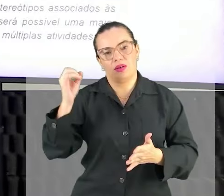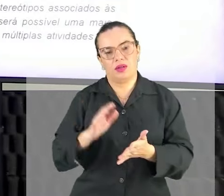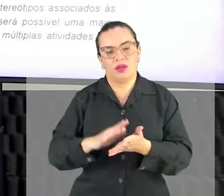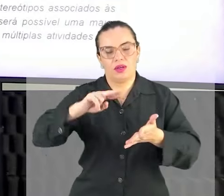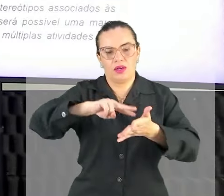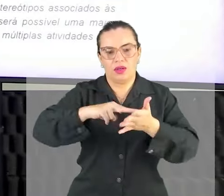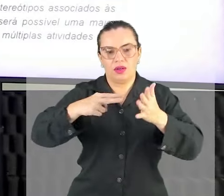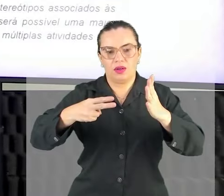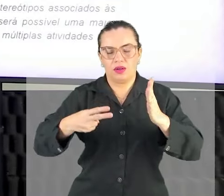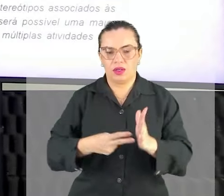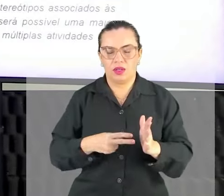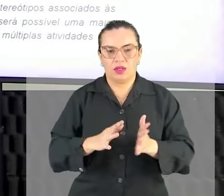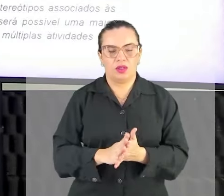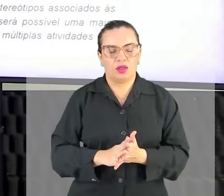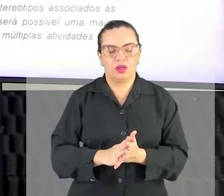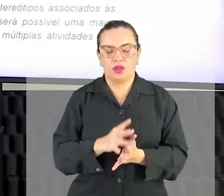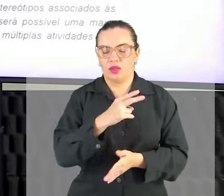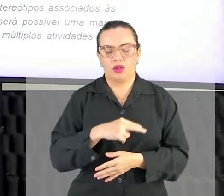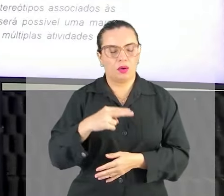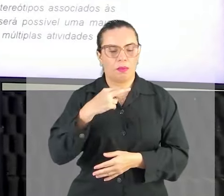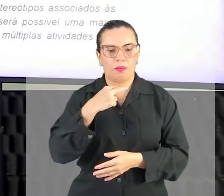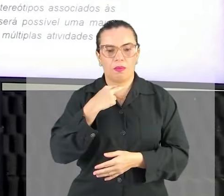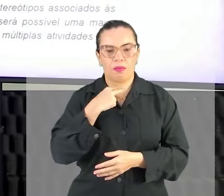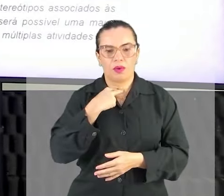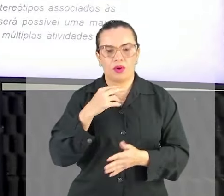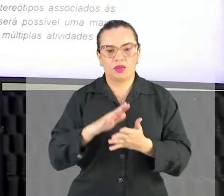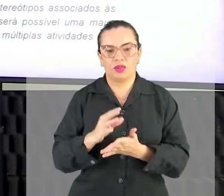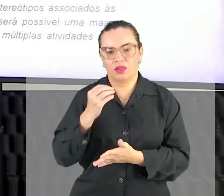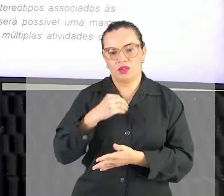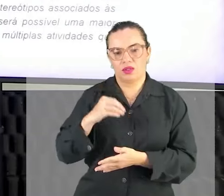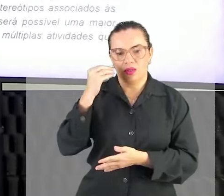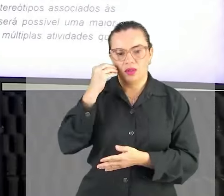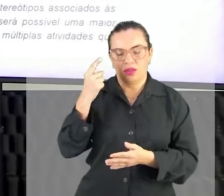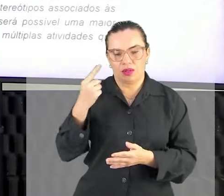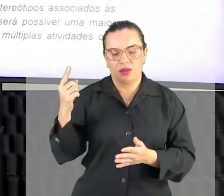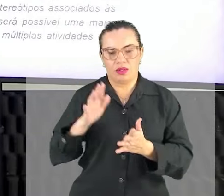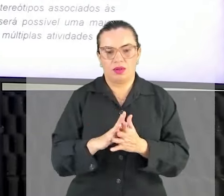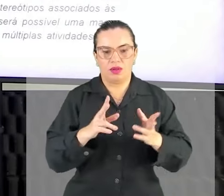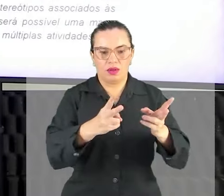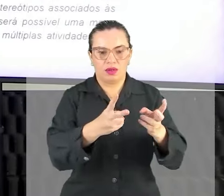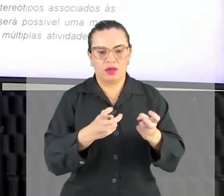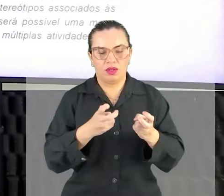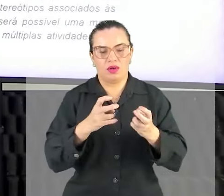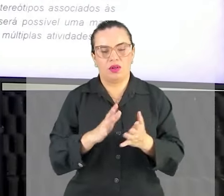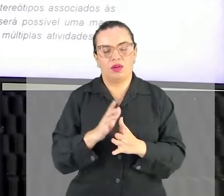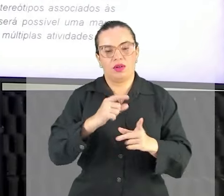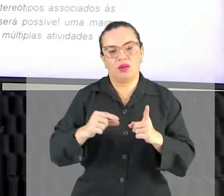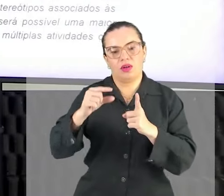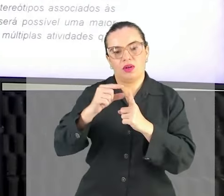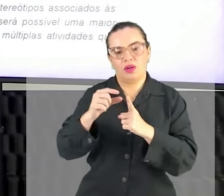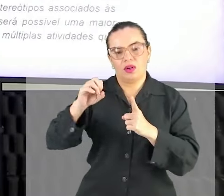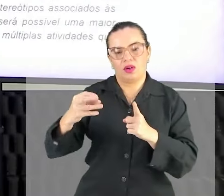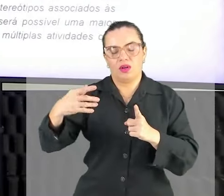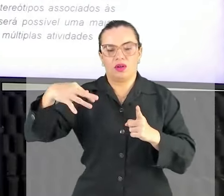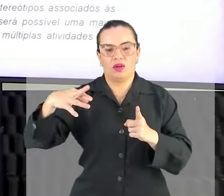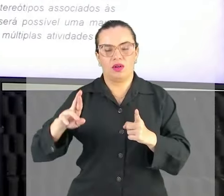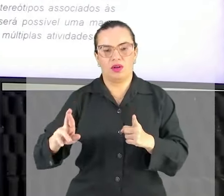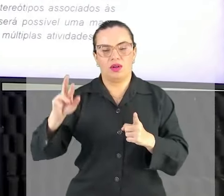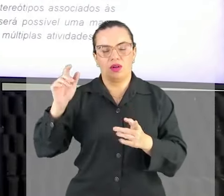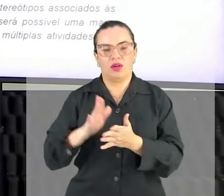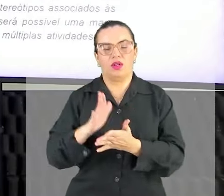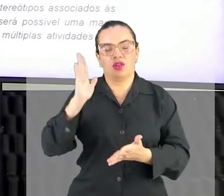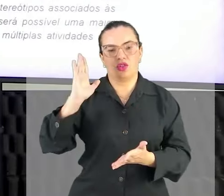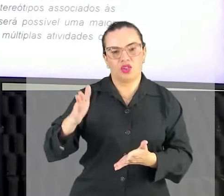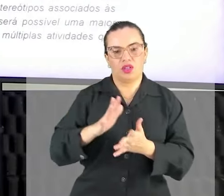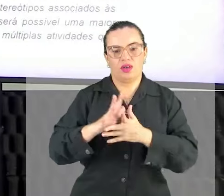indubitável significa sem dúvida. Constatar, olha que interessante essa palavra. Se é uma constatação, é porque eu